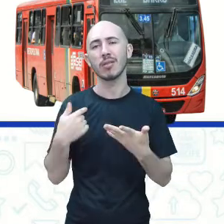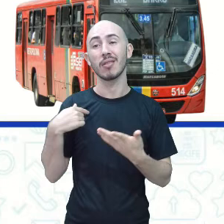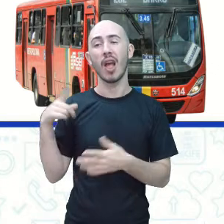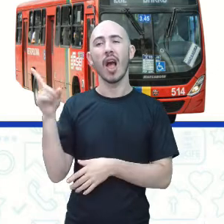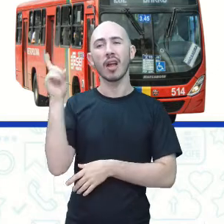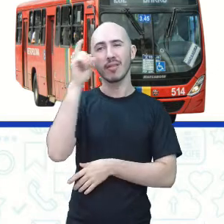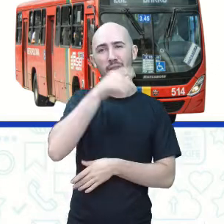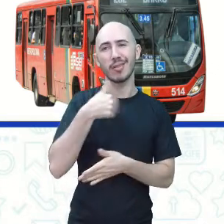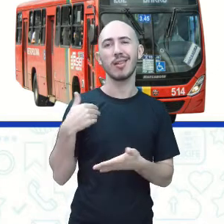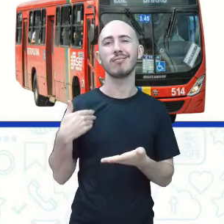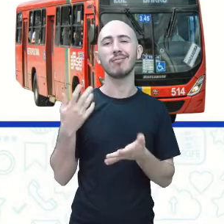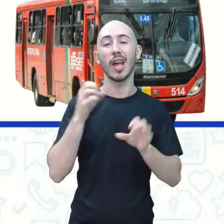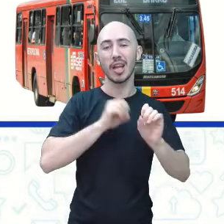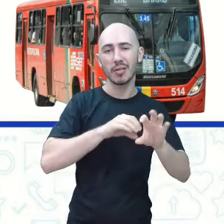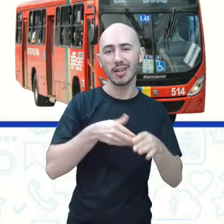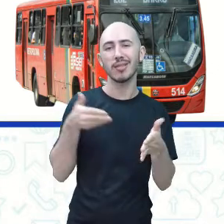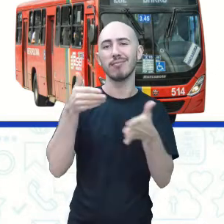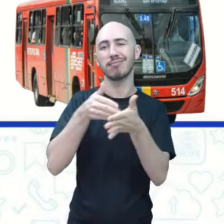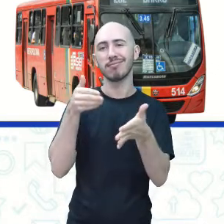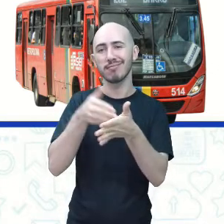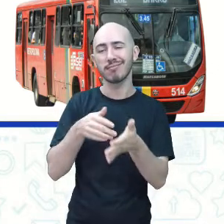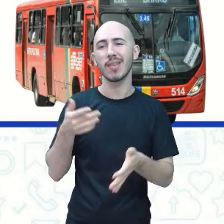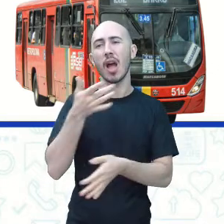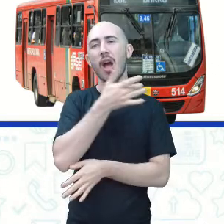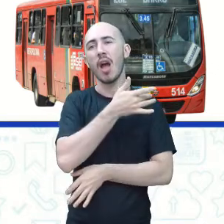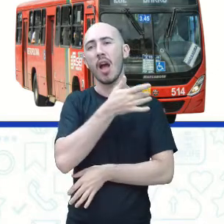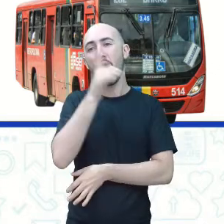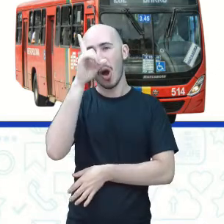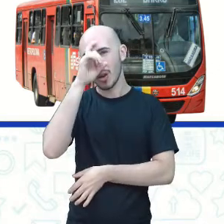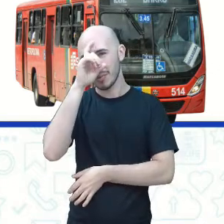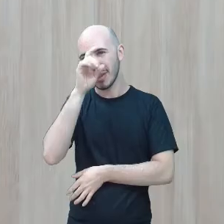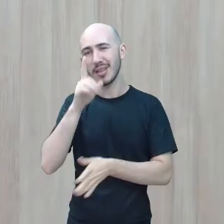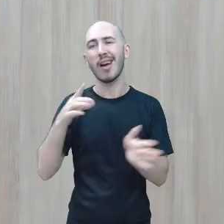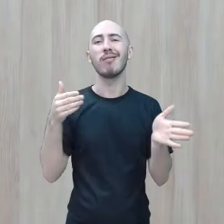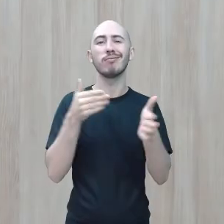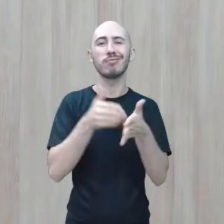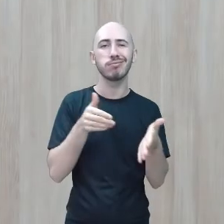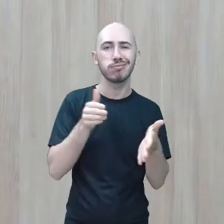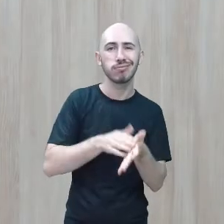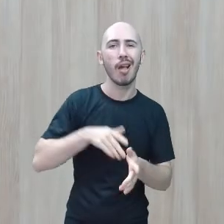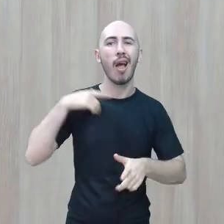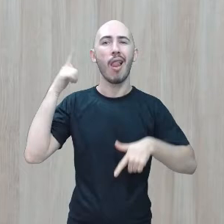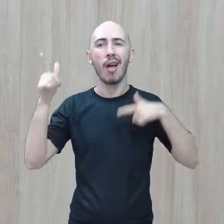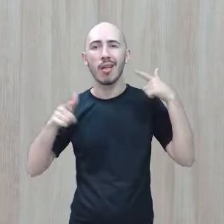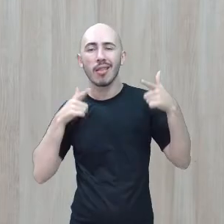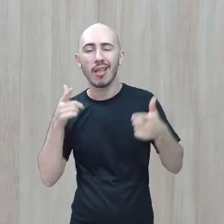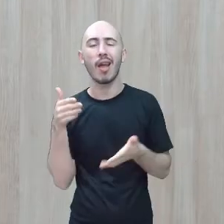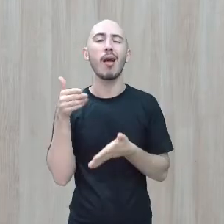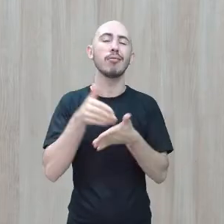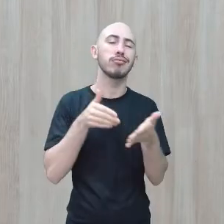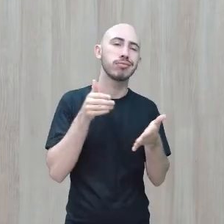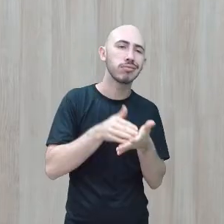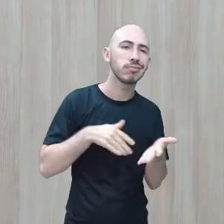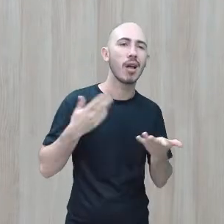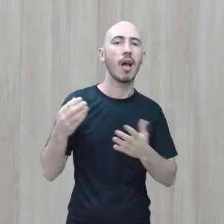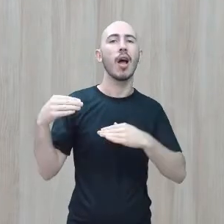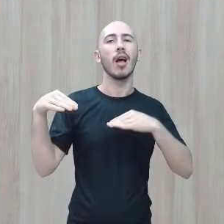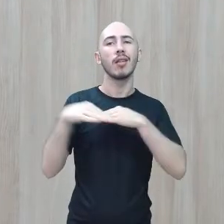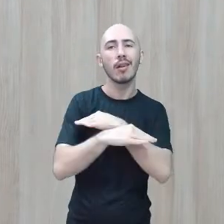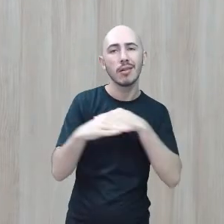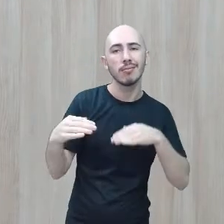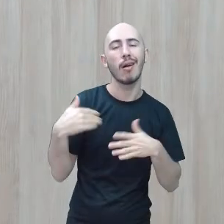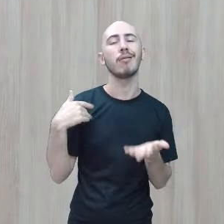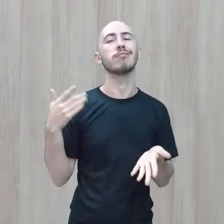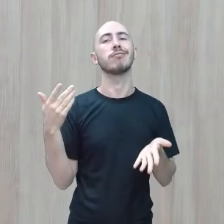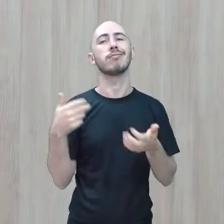acesso à educação, hospitais, lazer, a questão do transporte também fica mais